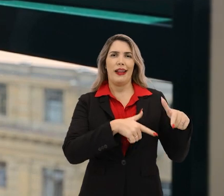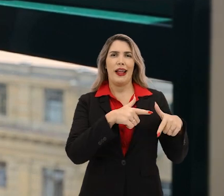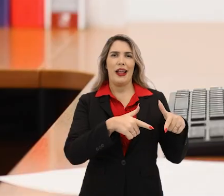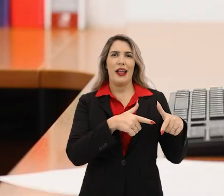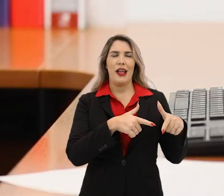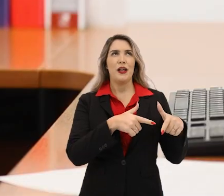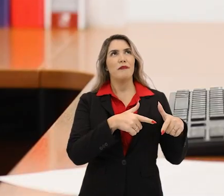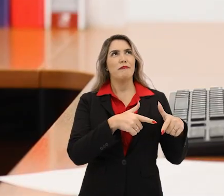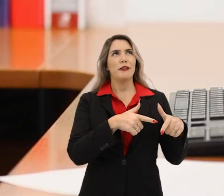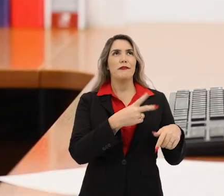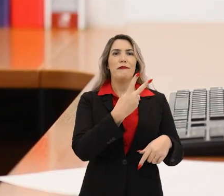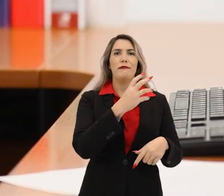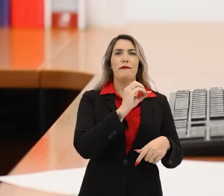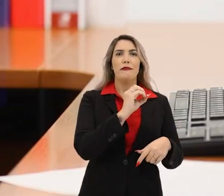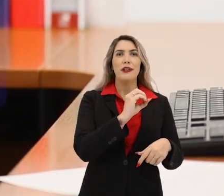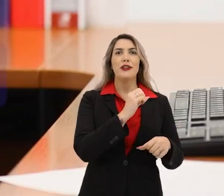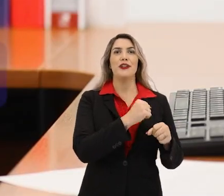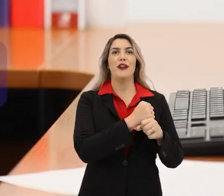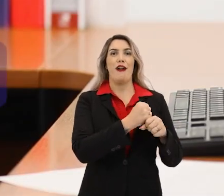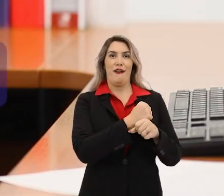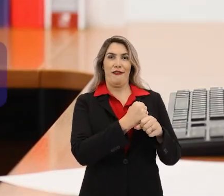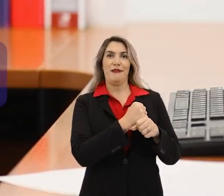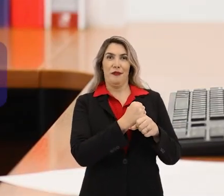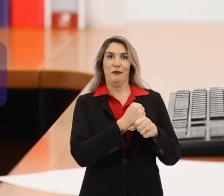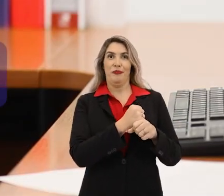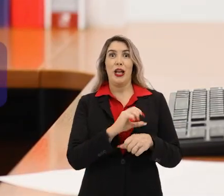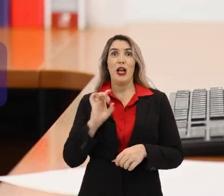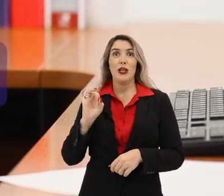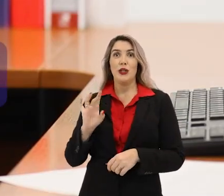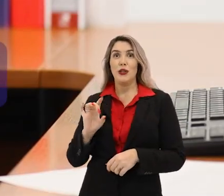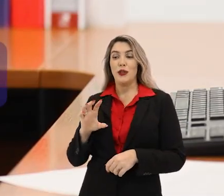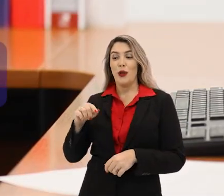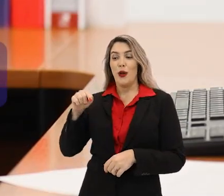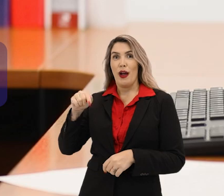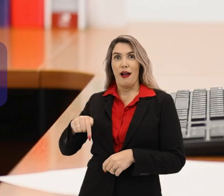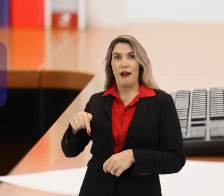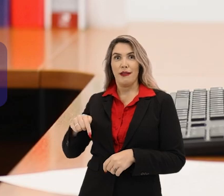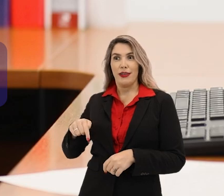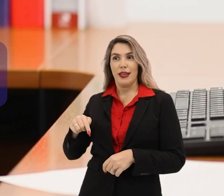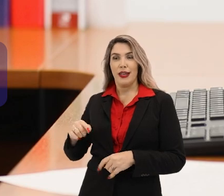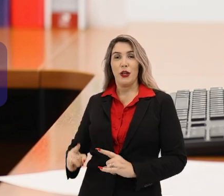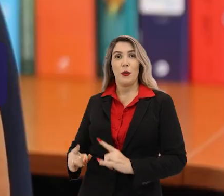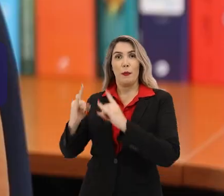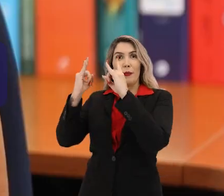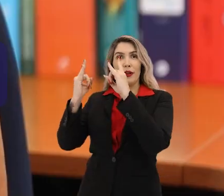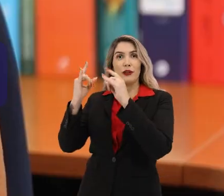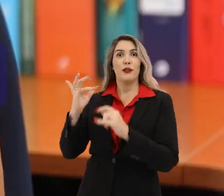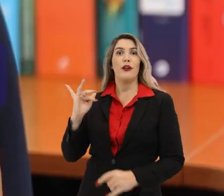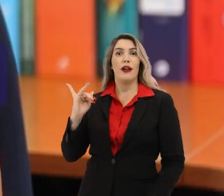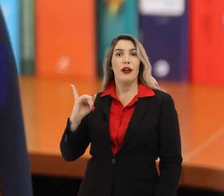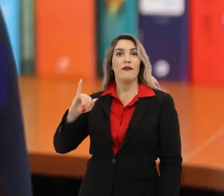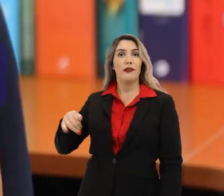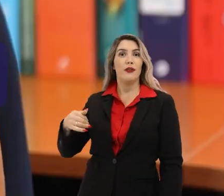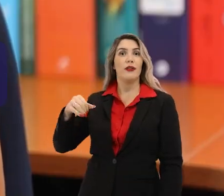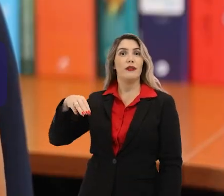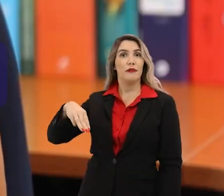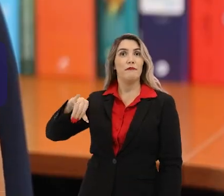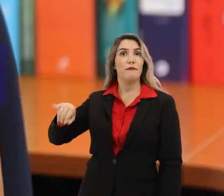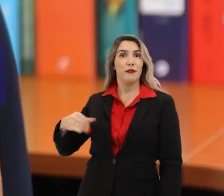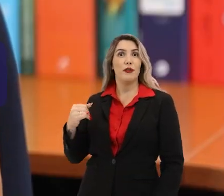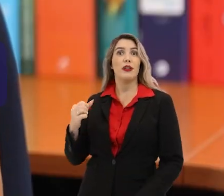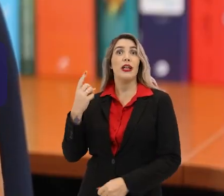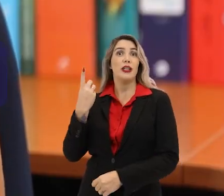eu completo 20 anos de carreira, 18 deles aqui no João Mendes, fórum que eu tenho a honra e